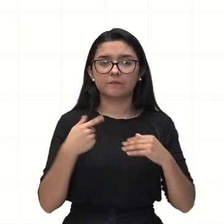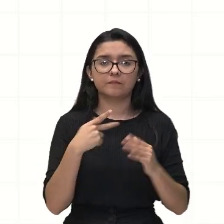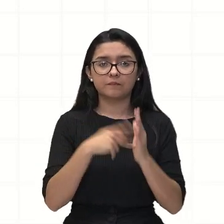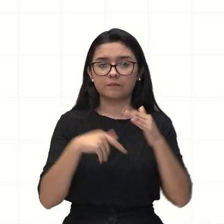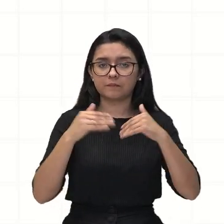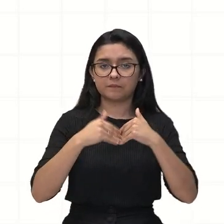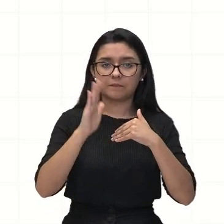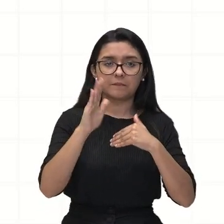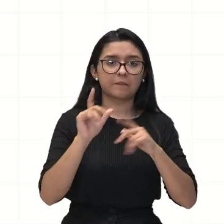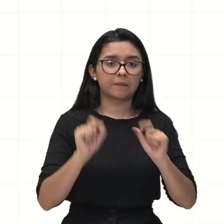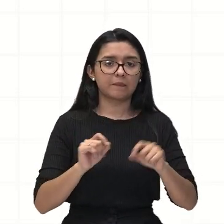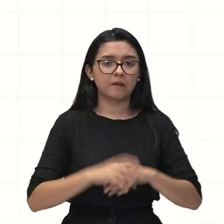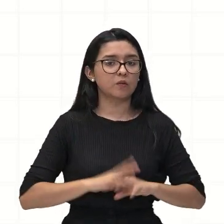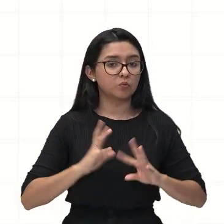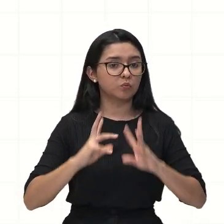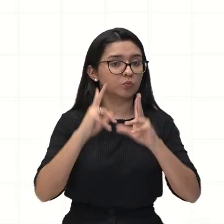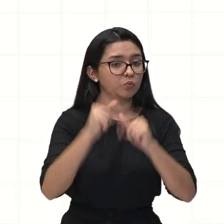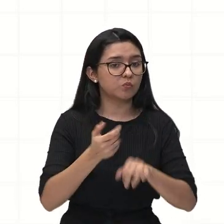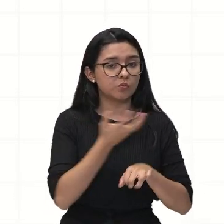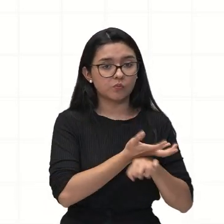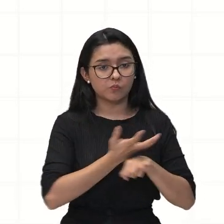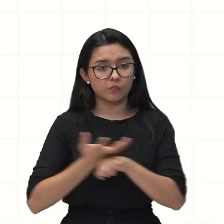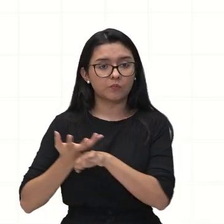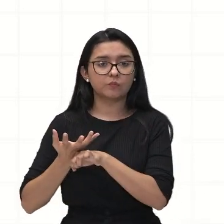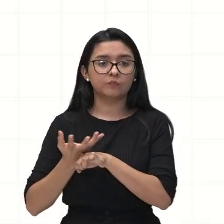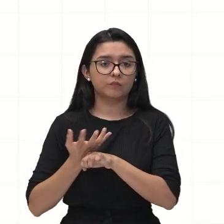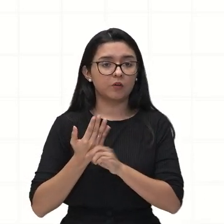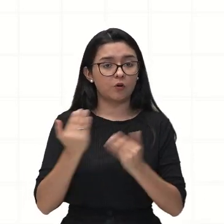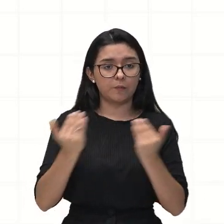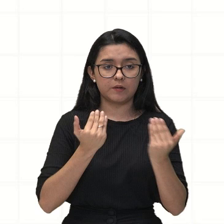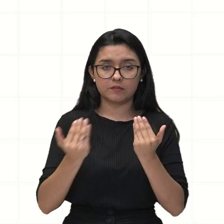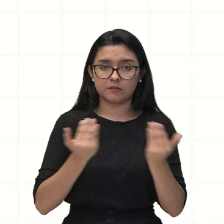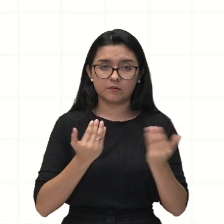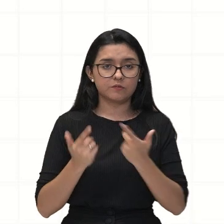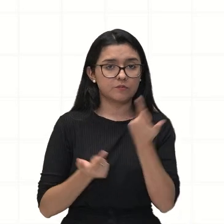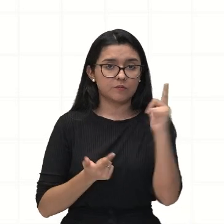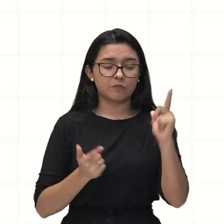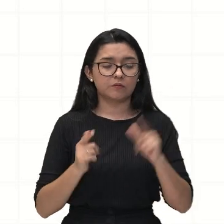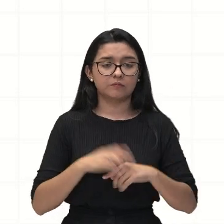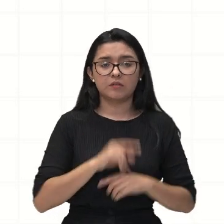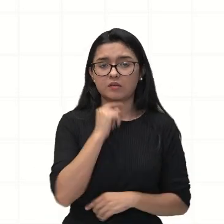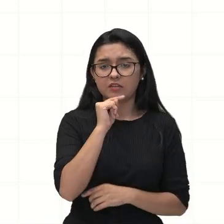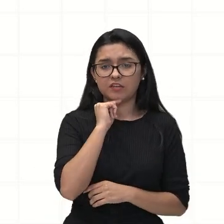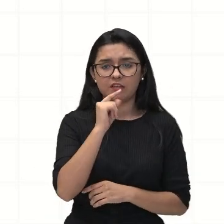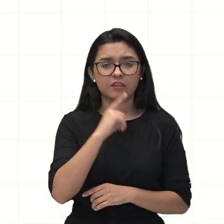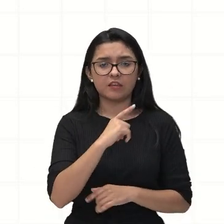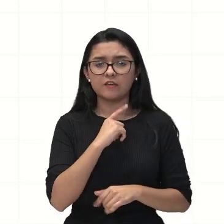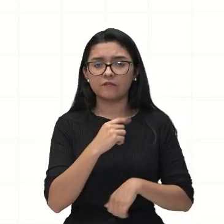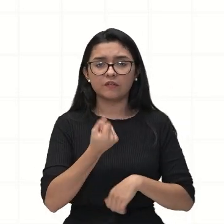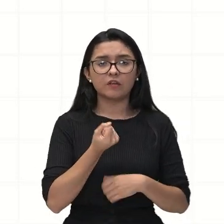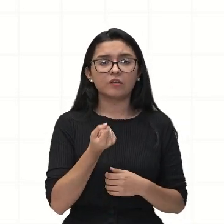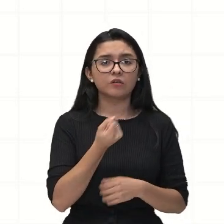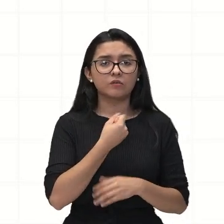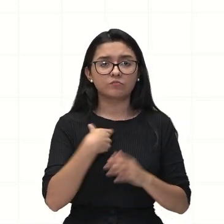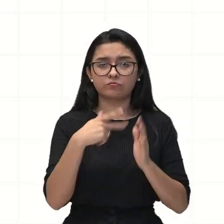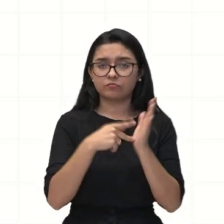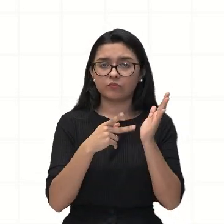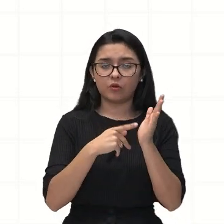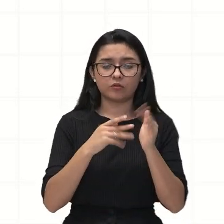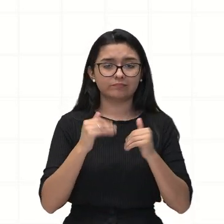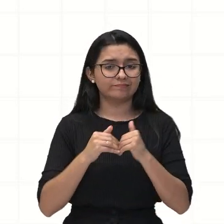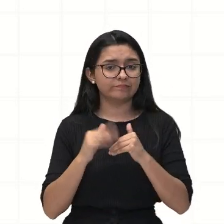relação a todos os componentes, em relação aos outros alunos. Ó. Ninguém teve nota superior a 9,3,